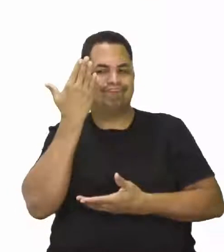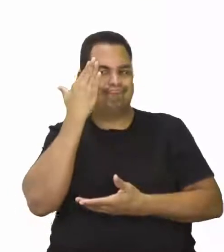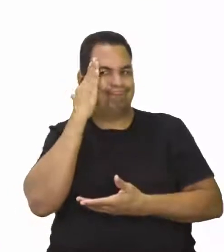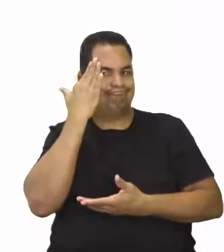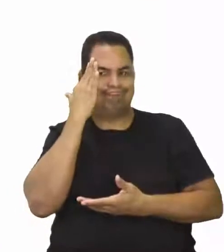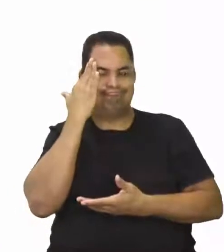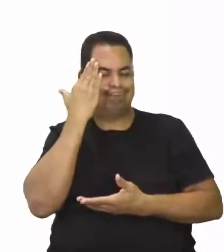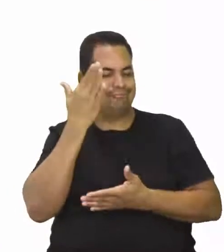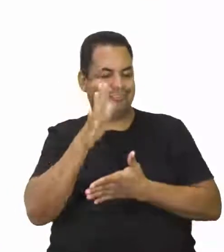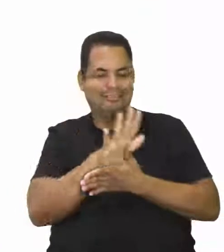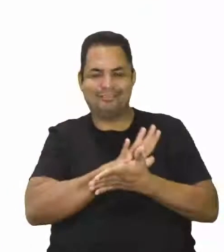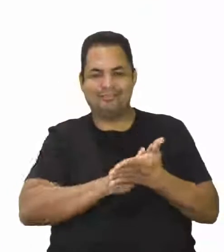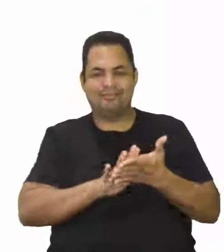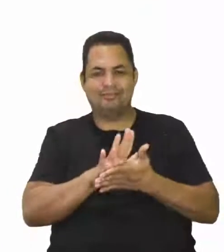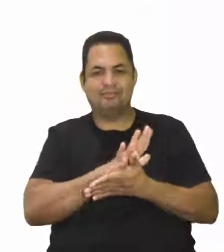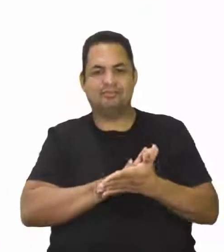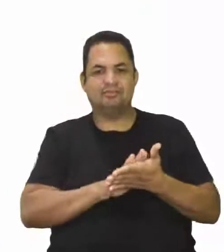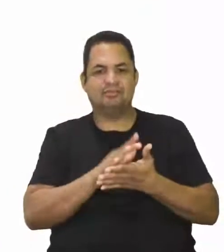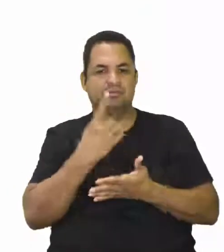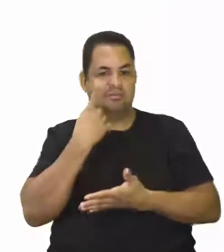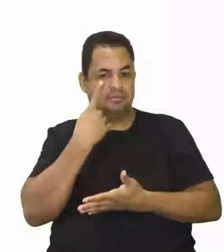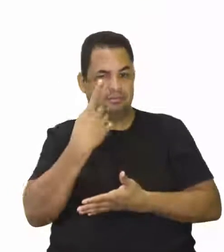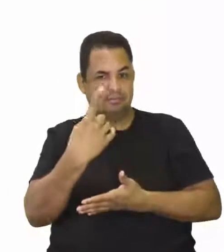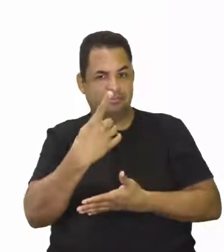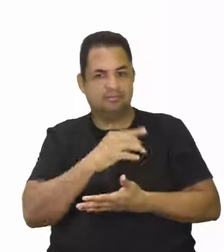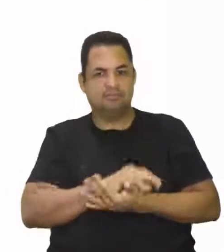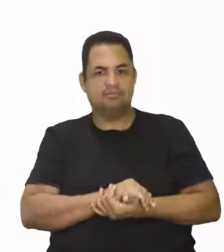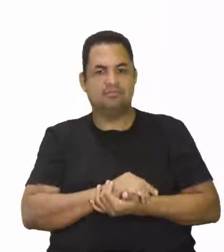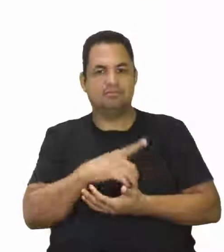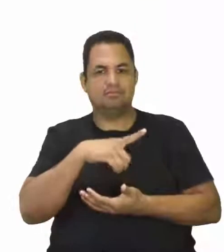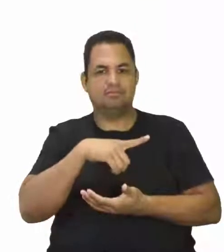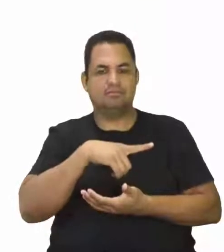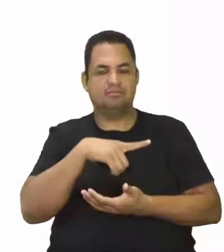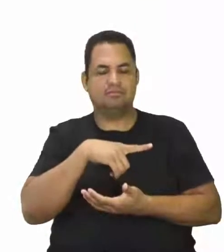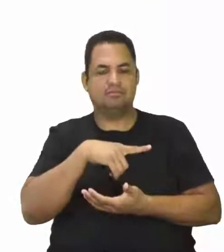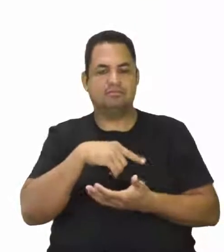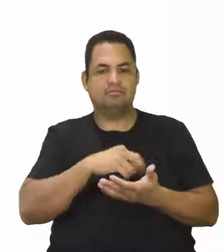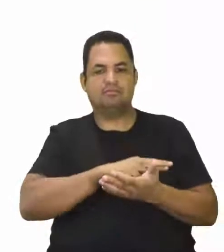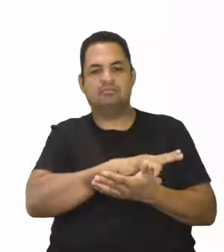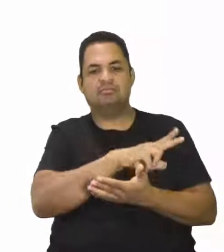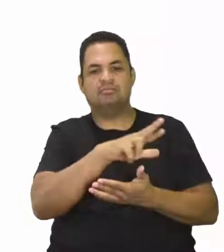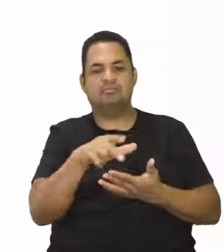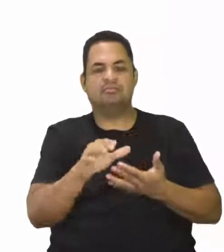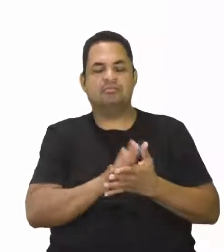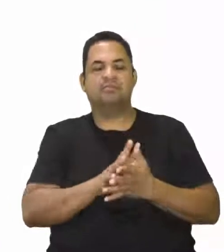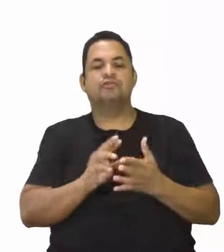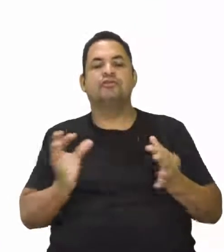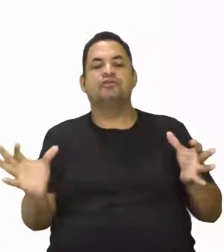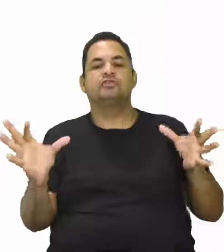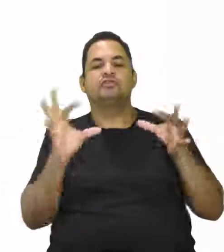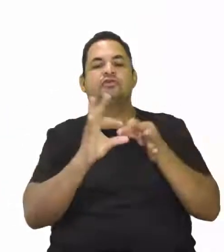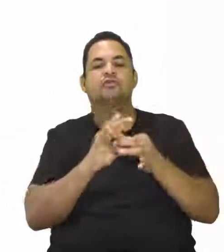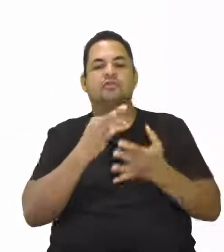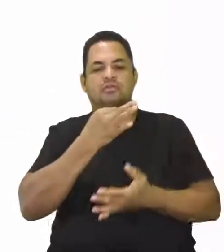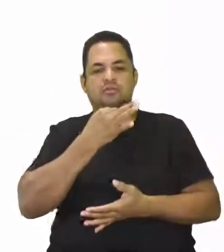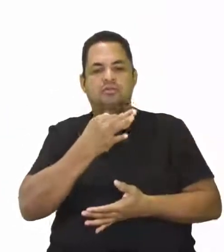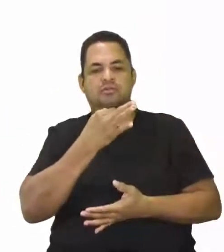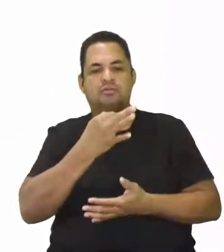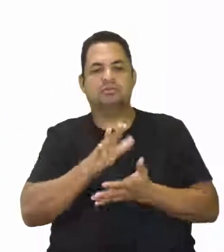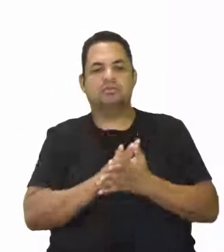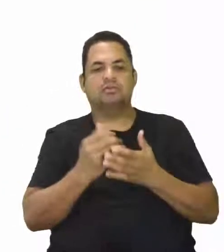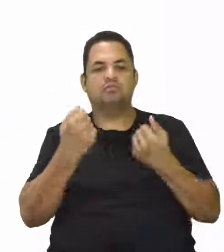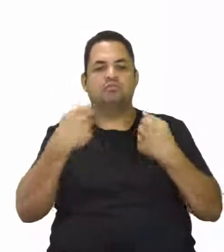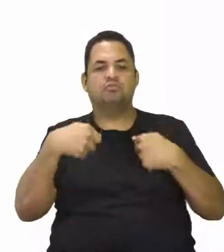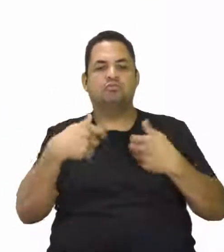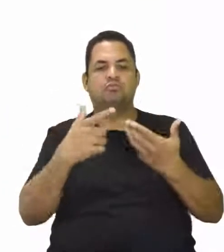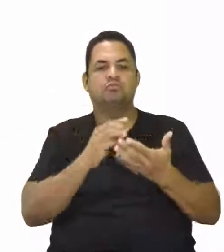foi nada. Se vocês observarem, a gente tem vários contextos aí sendo criticados, né? Que a gente poderia